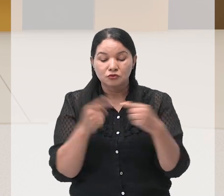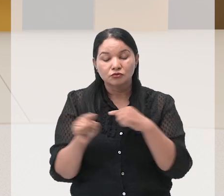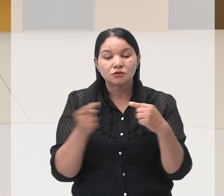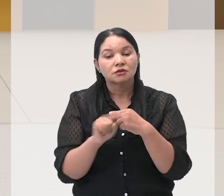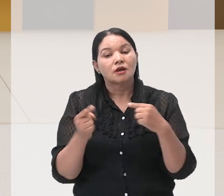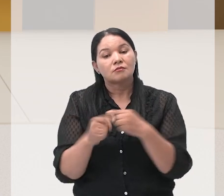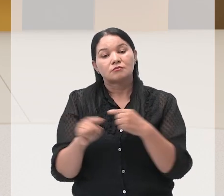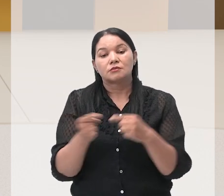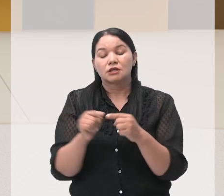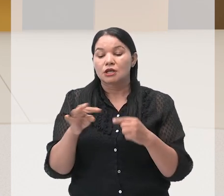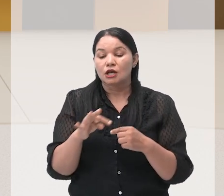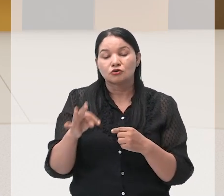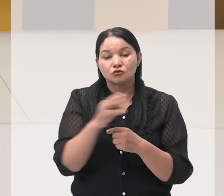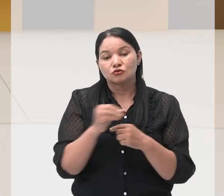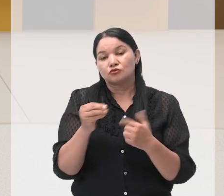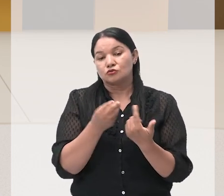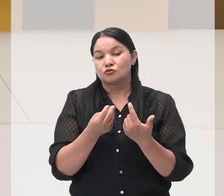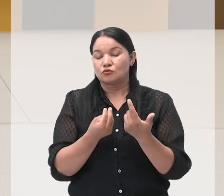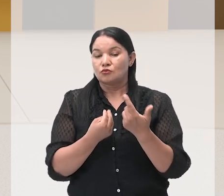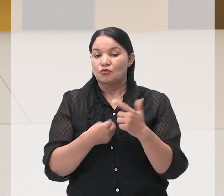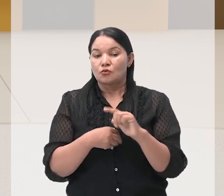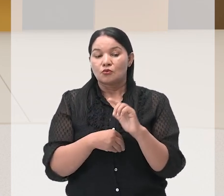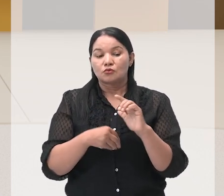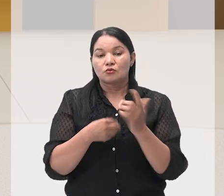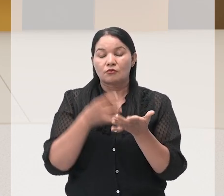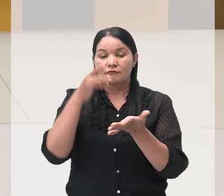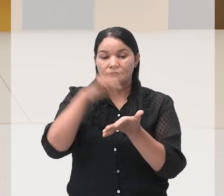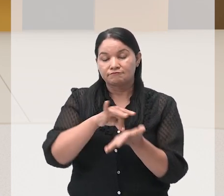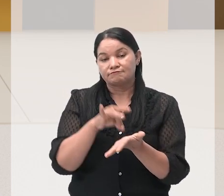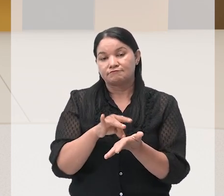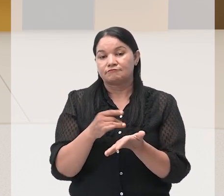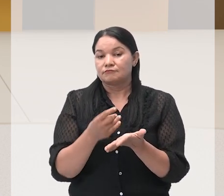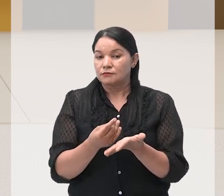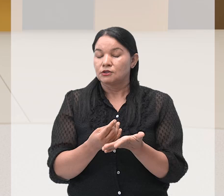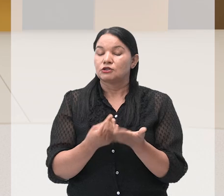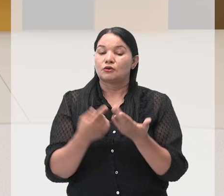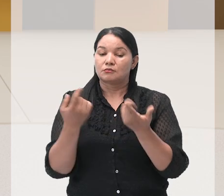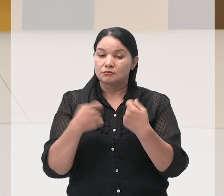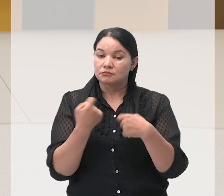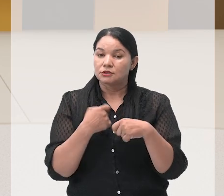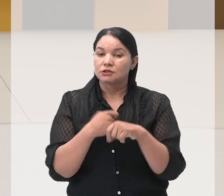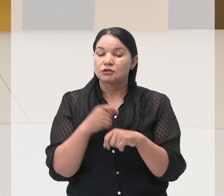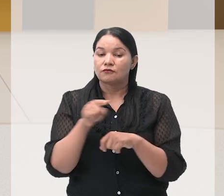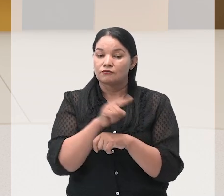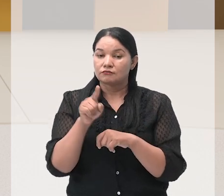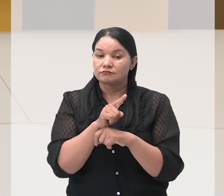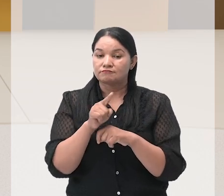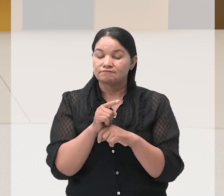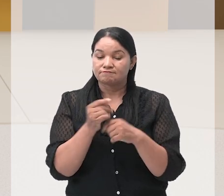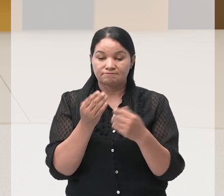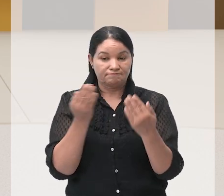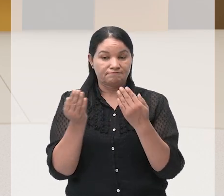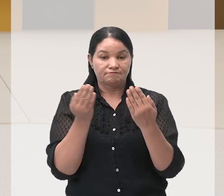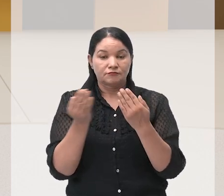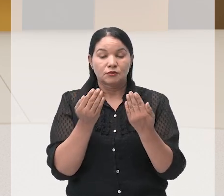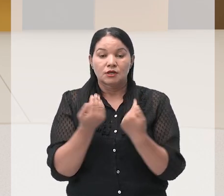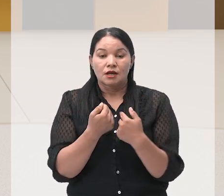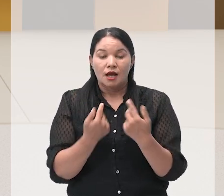esse recorte que é para chamar a atenção, que é para atrair a atenção do leitor. E se um